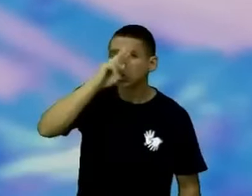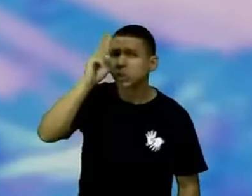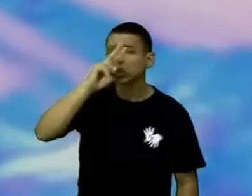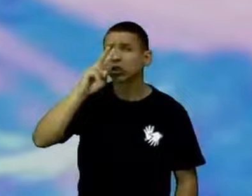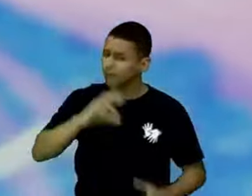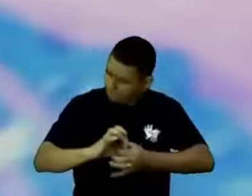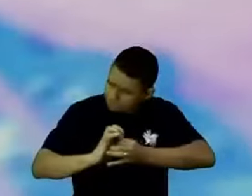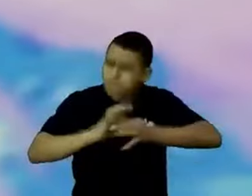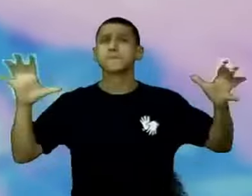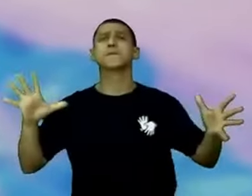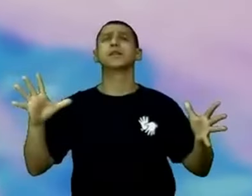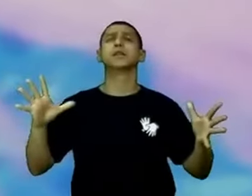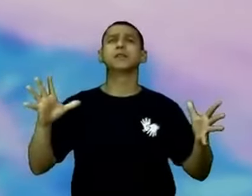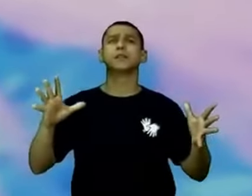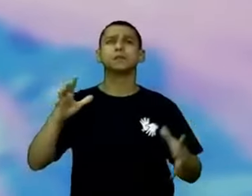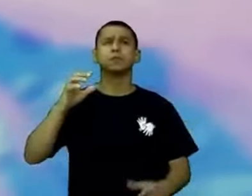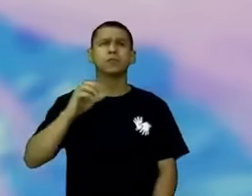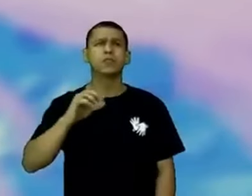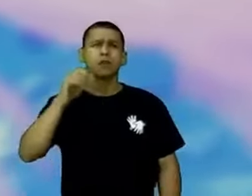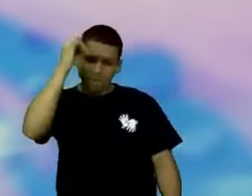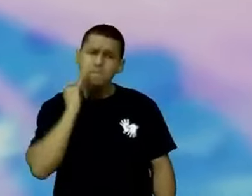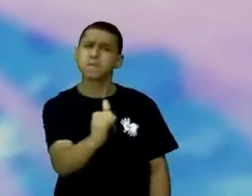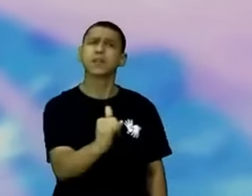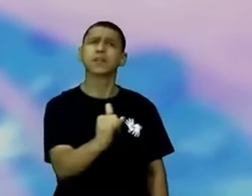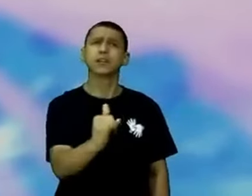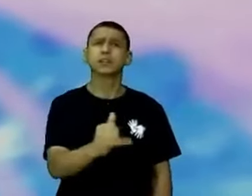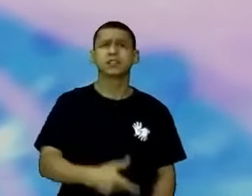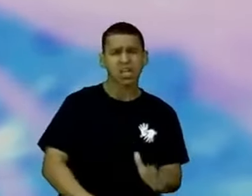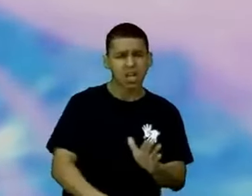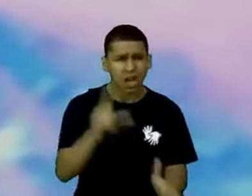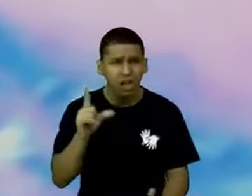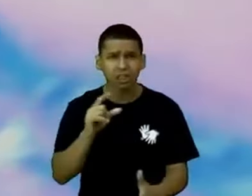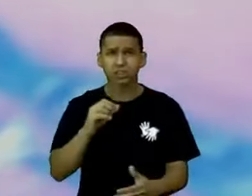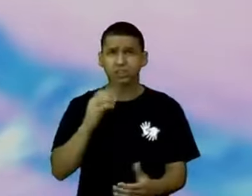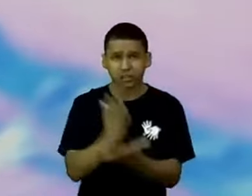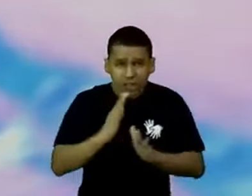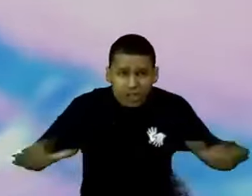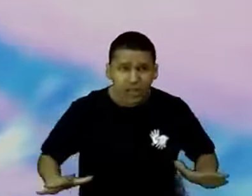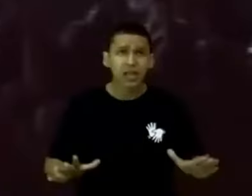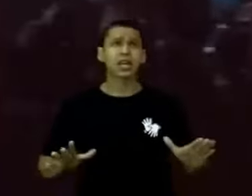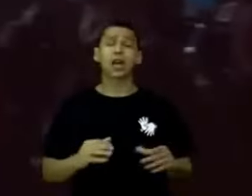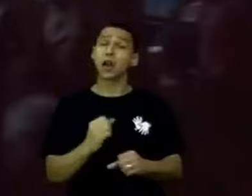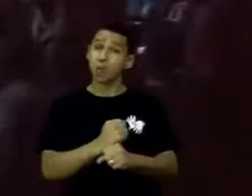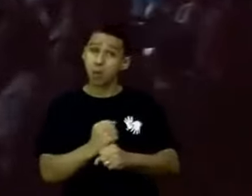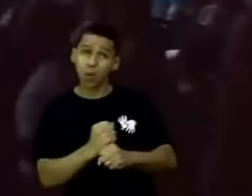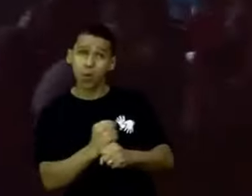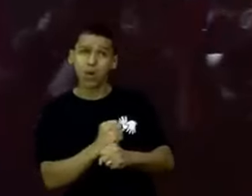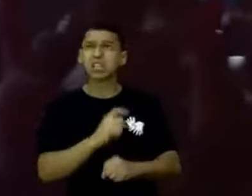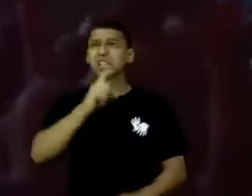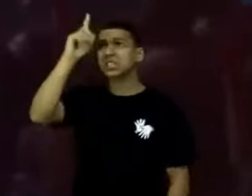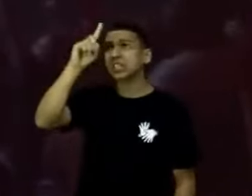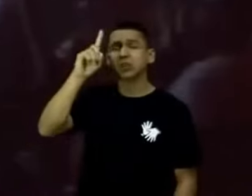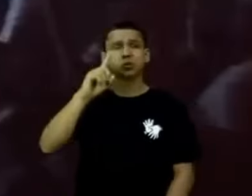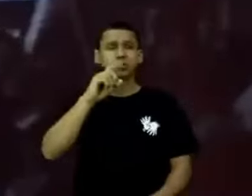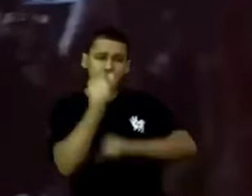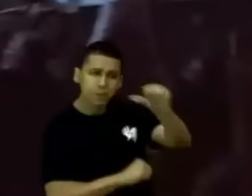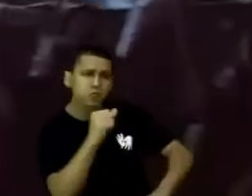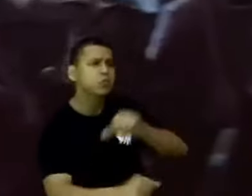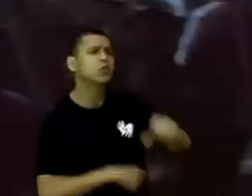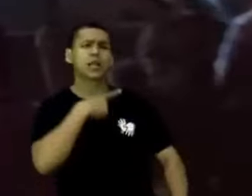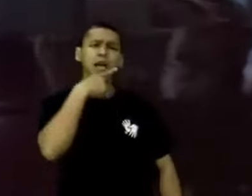Eu vou liberar uma palavra e quem quiser pega. Antes de terminar o ano de 2022, Deus vai virar uma